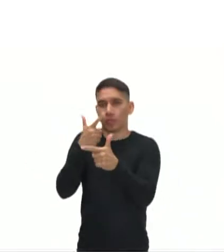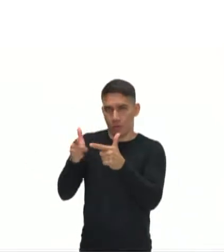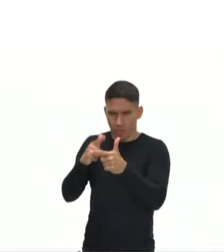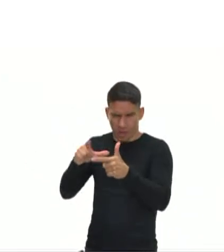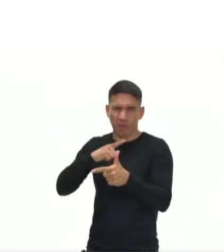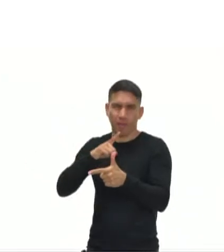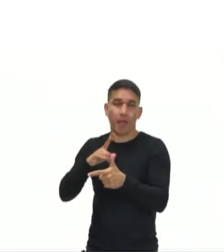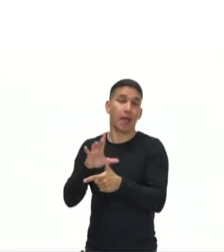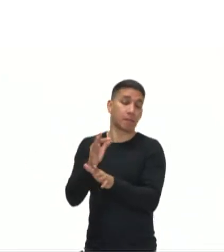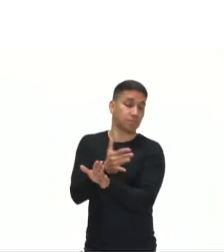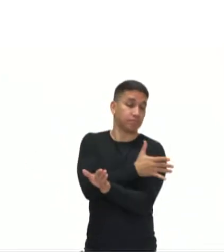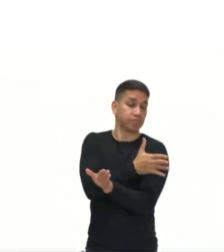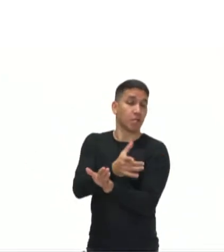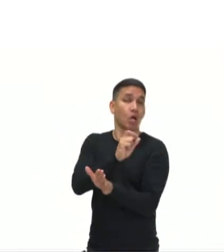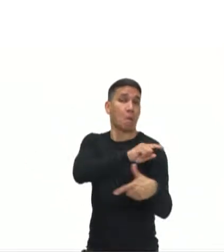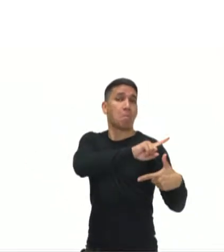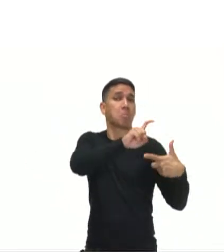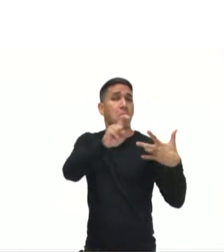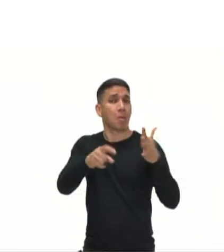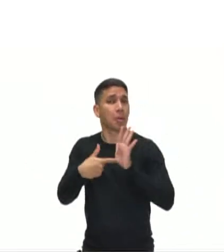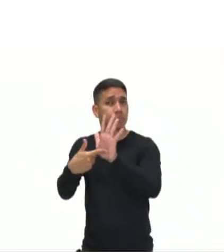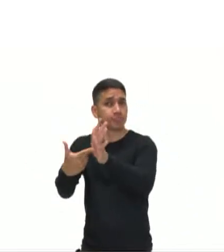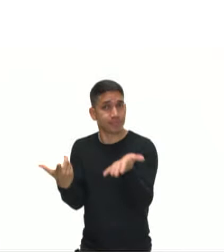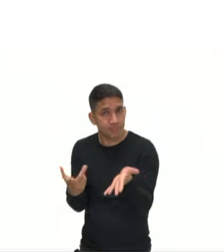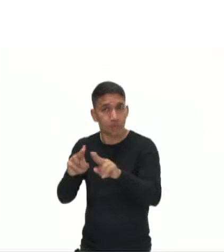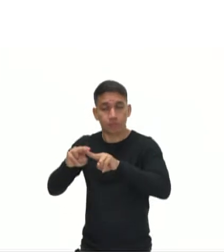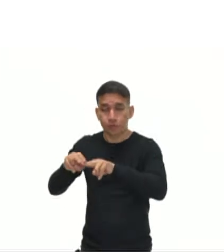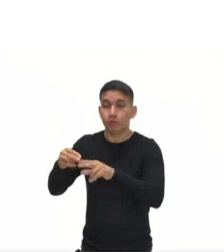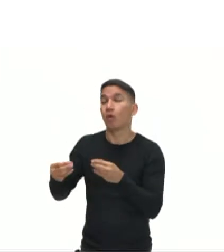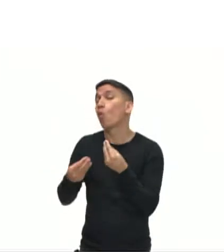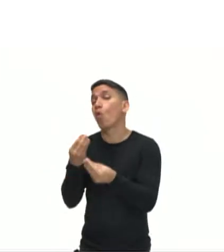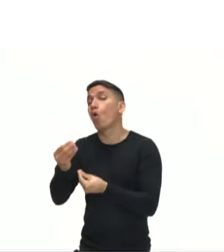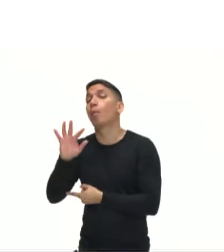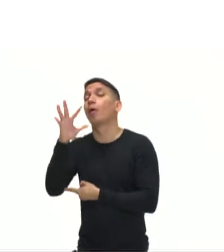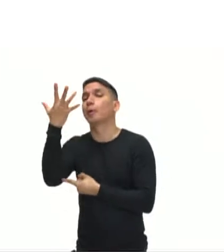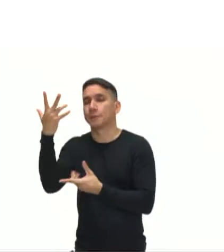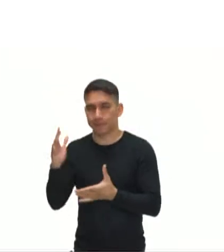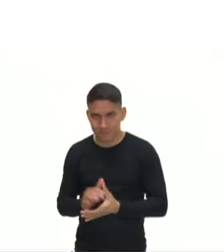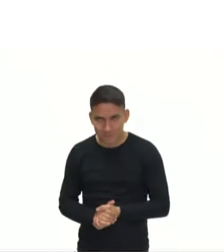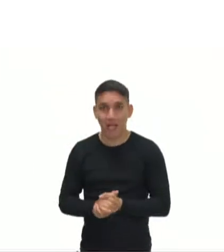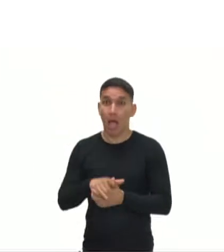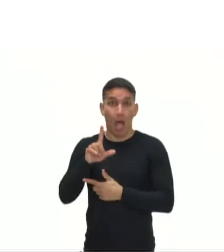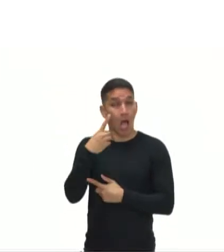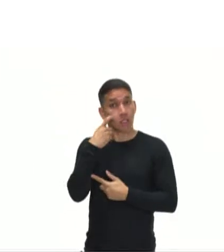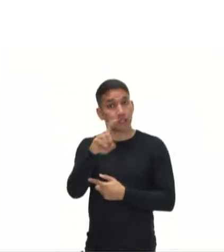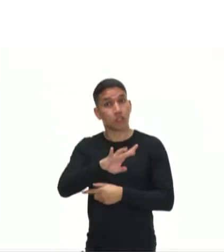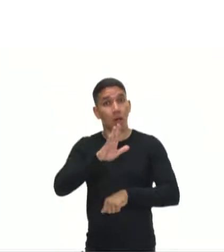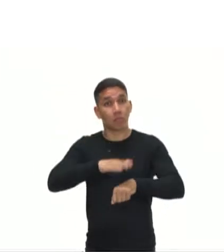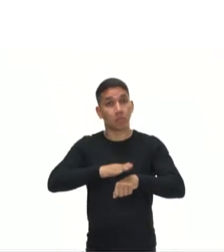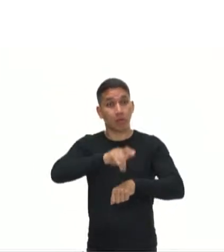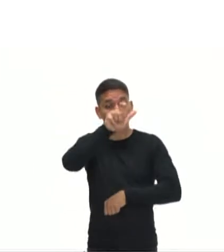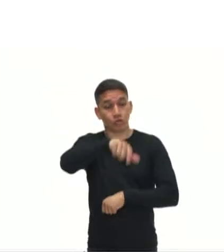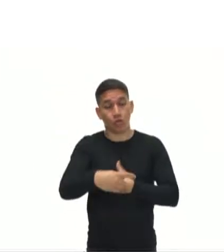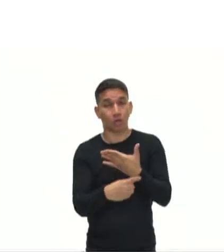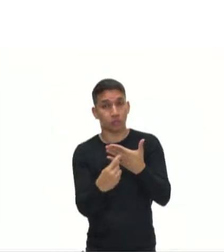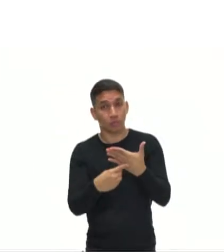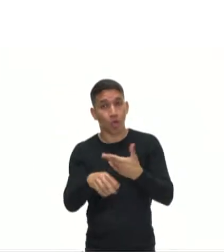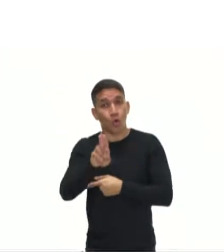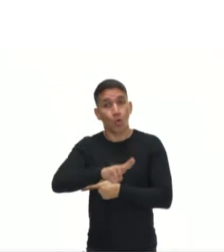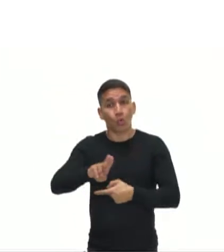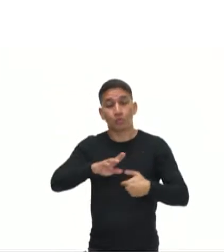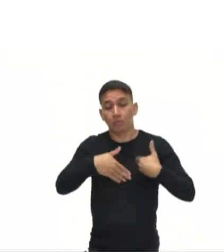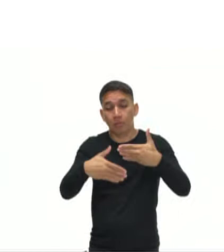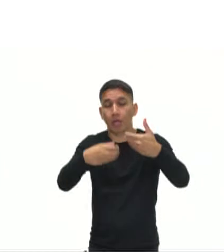problema levantado. É interessante que o articulista, o autor do texto, no desenvolvimento, faça uso